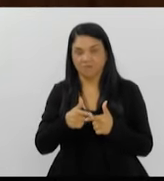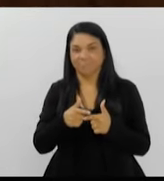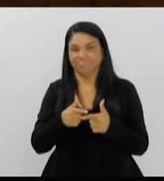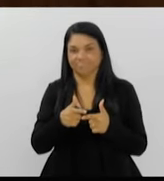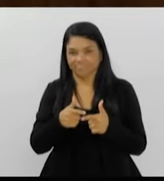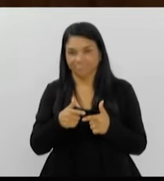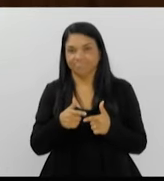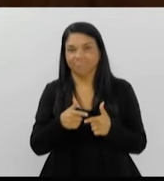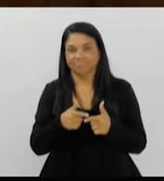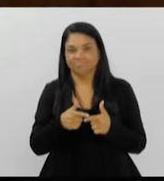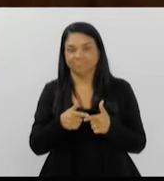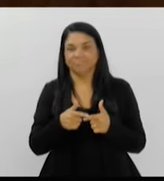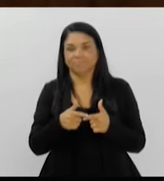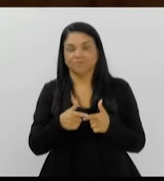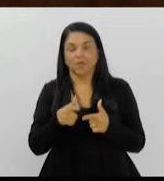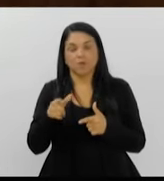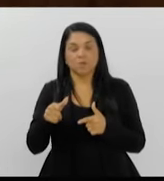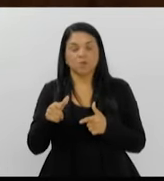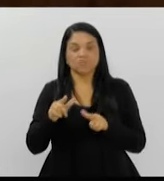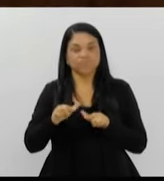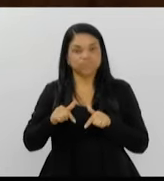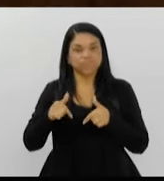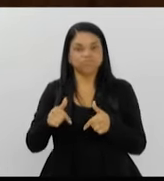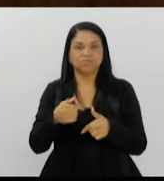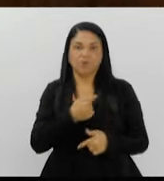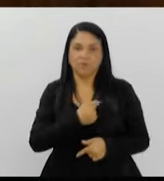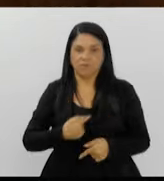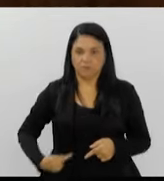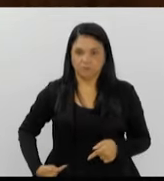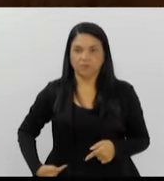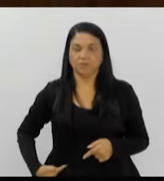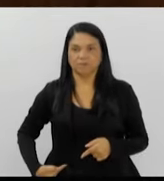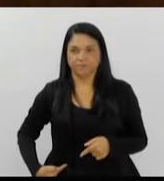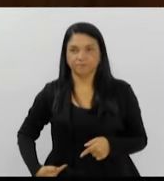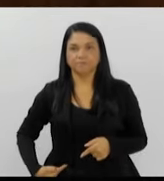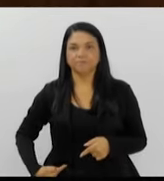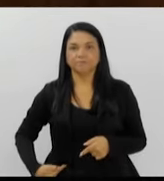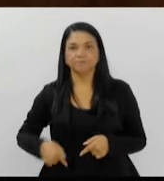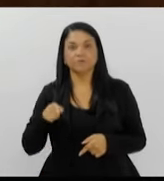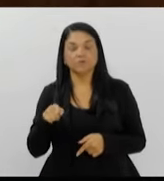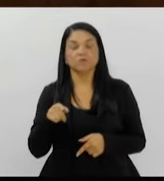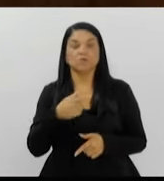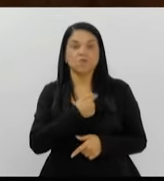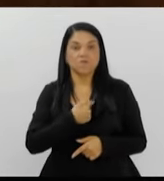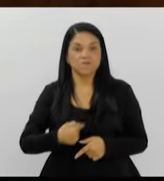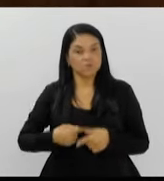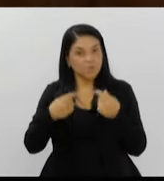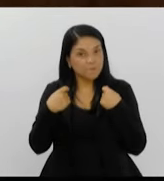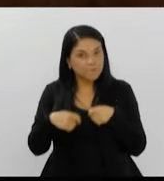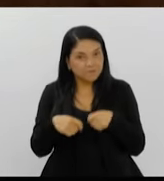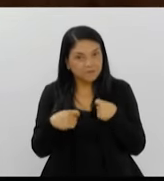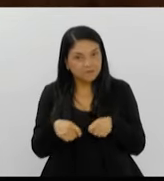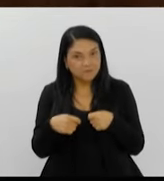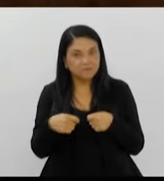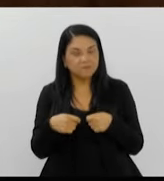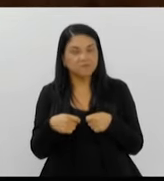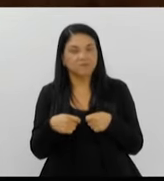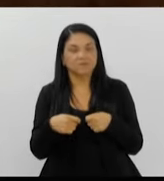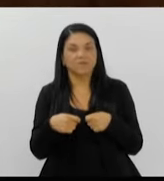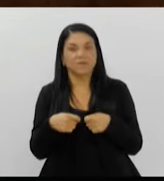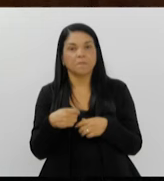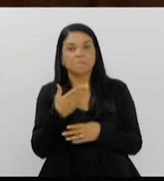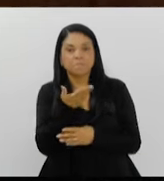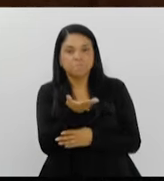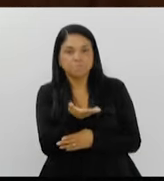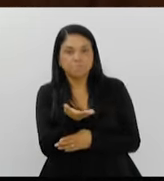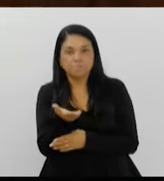nojento praticado pelo governador Governador quando precisa vem de Pires na mão